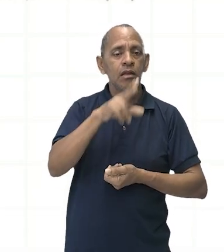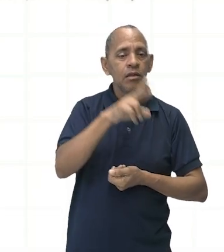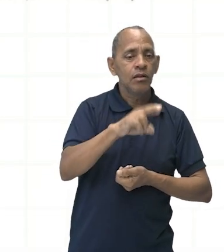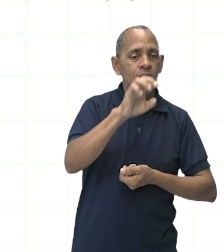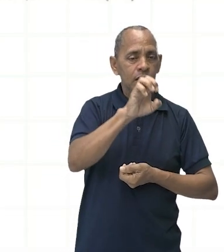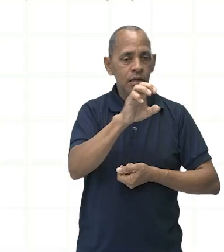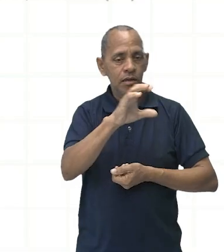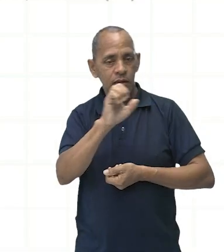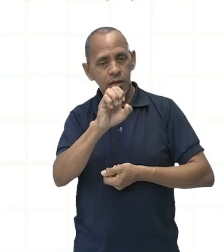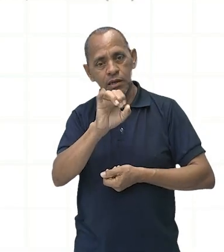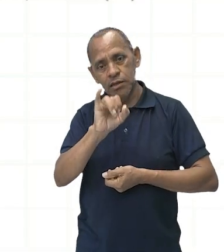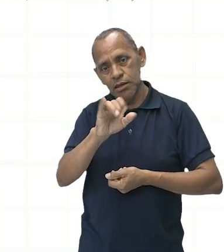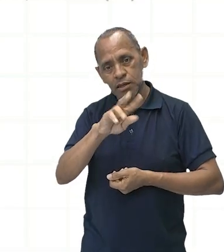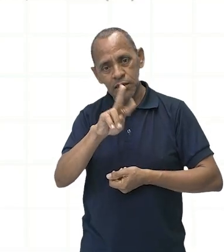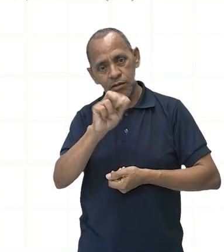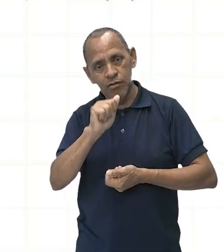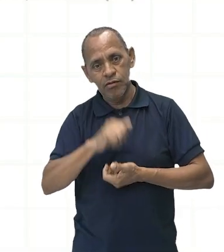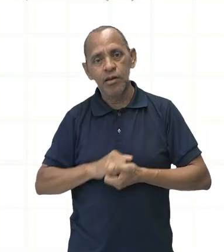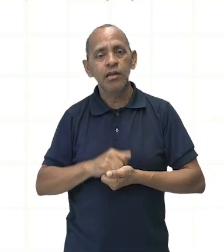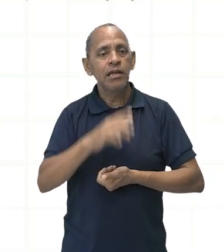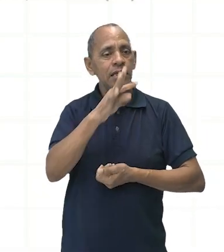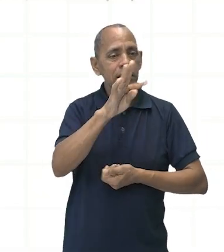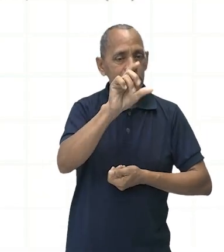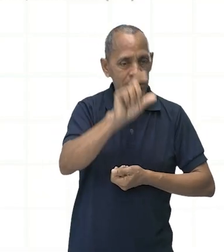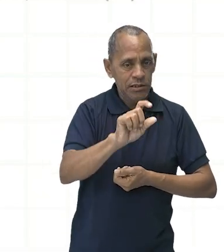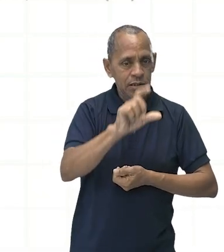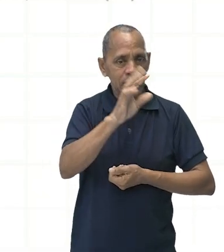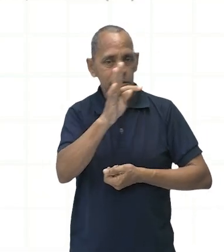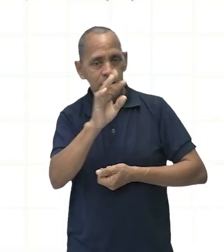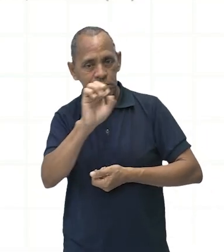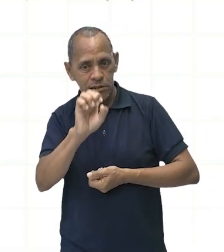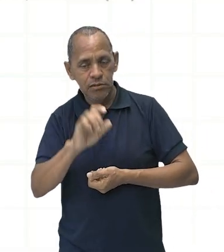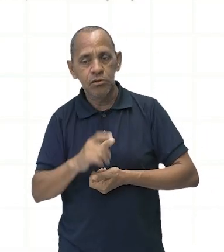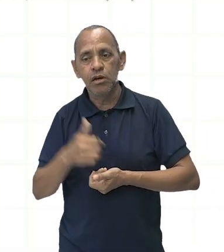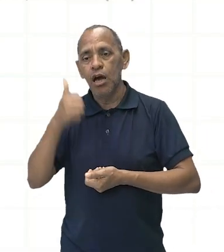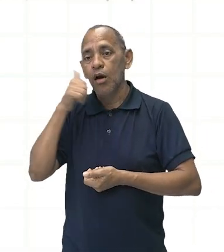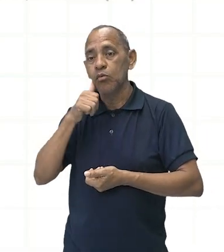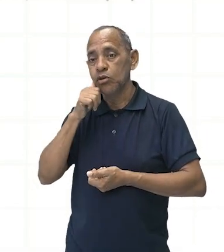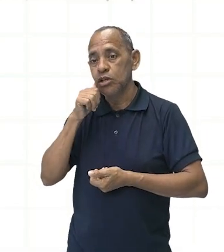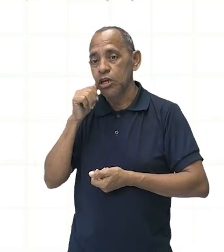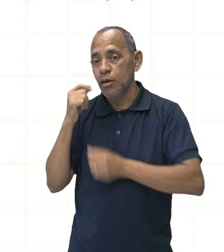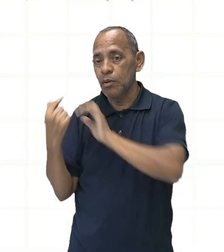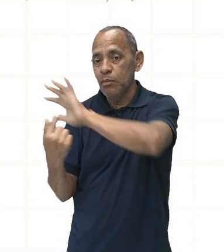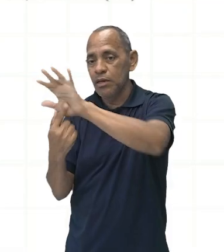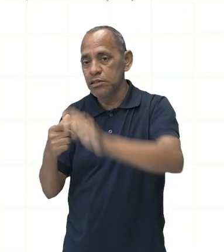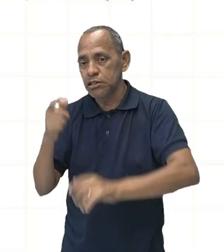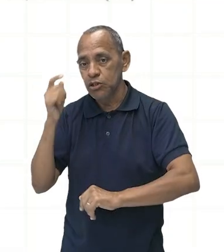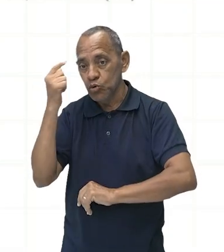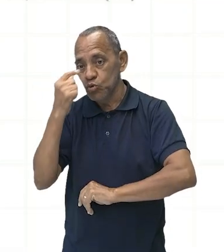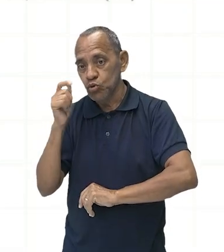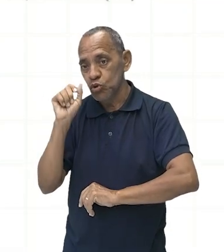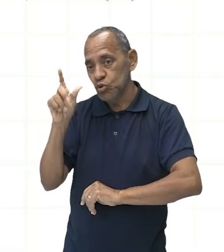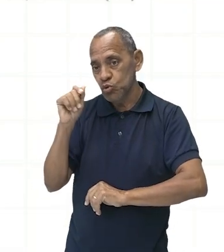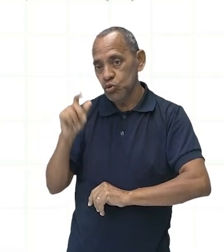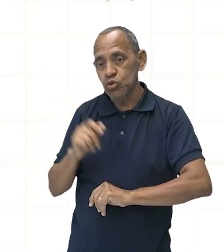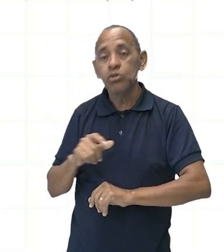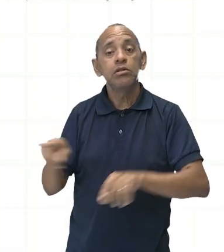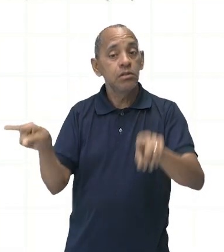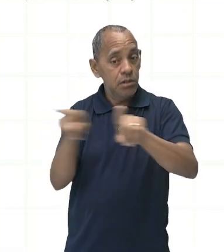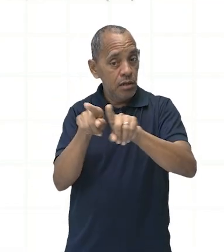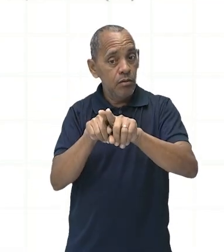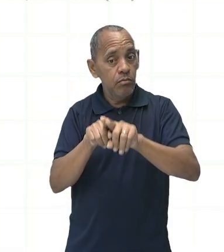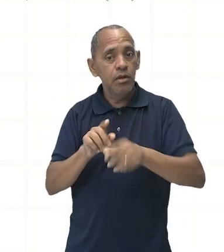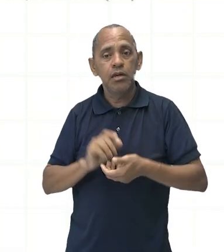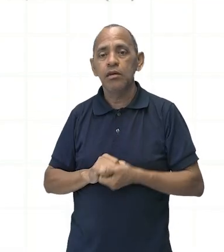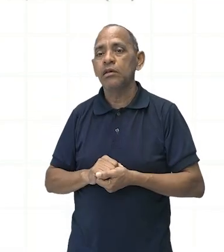seja, bezinho, bezinho. Que a mulher, para manifestar o caráter cor dos olhos azuis, também precisa ser